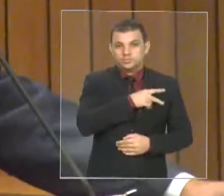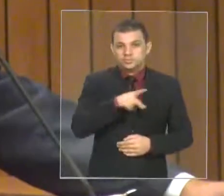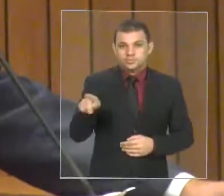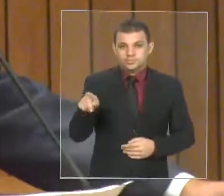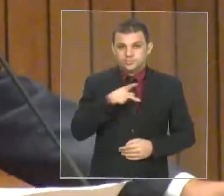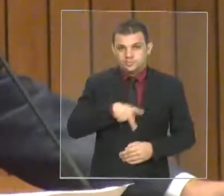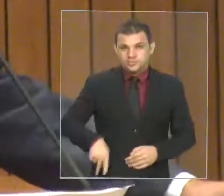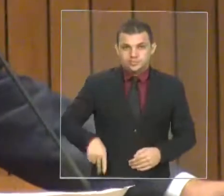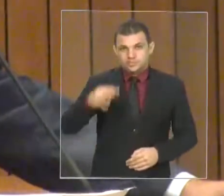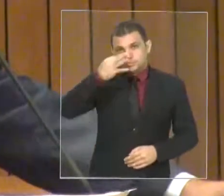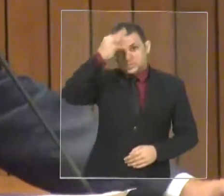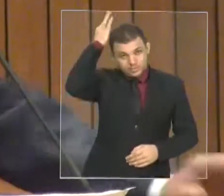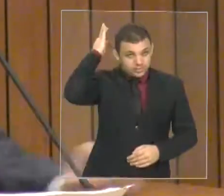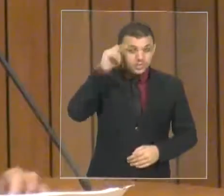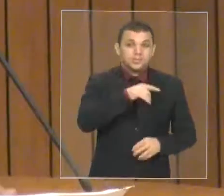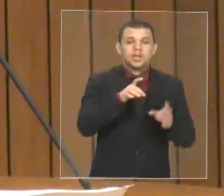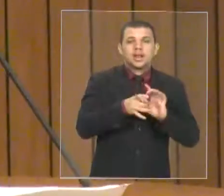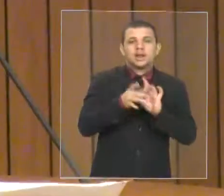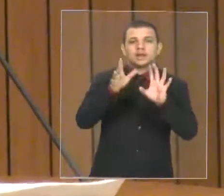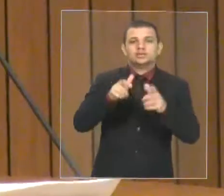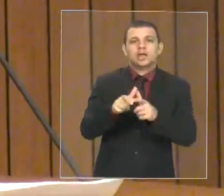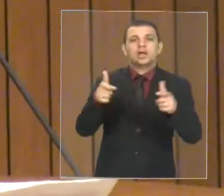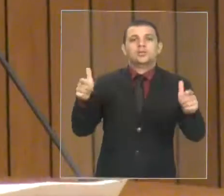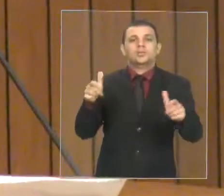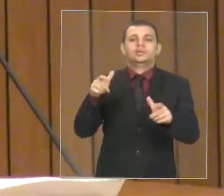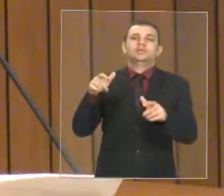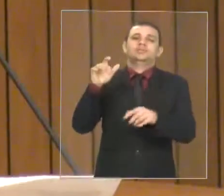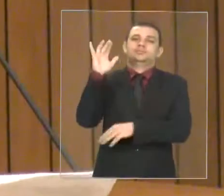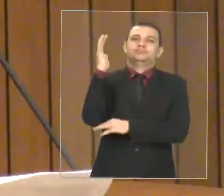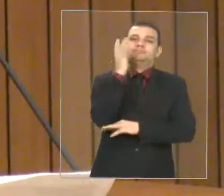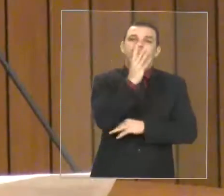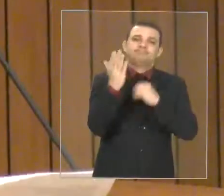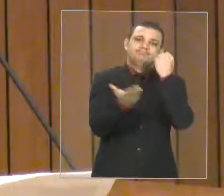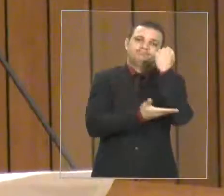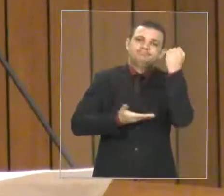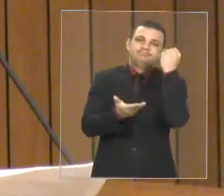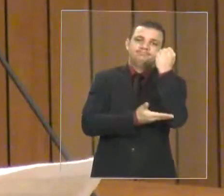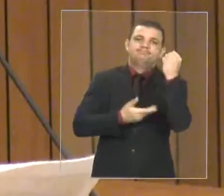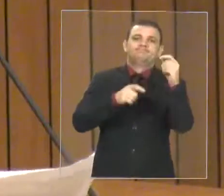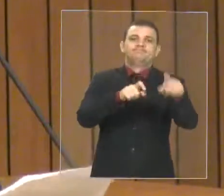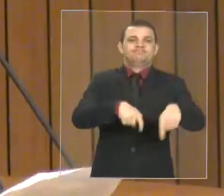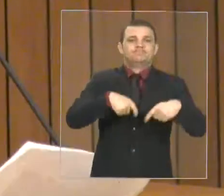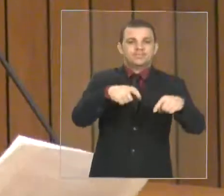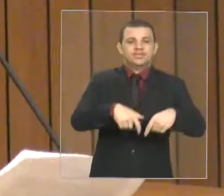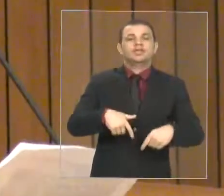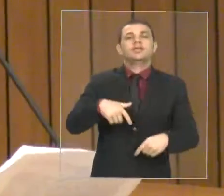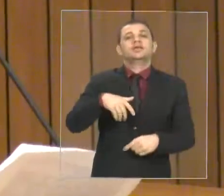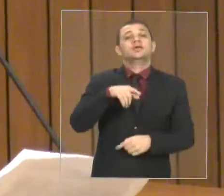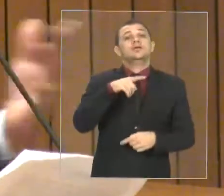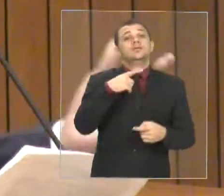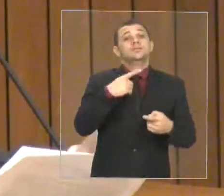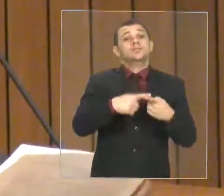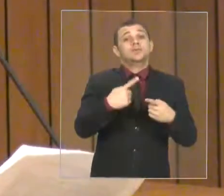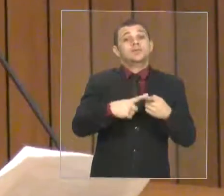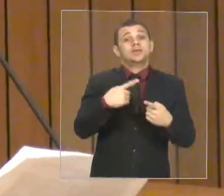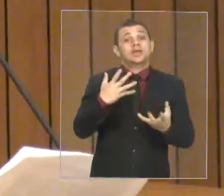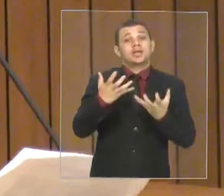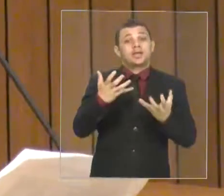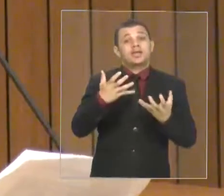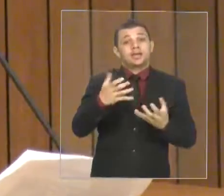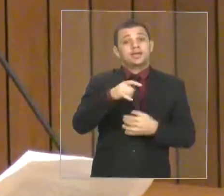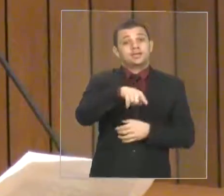para atender os interesses, principalmente da bancada ruralista. E o dia